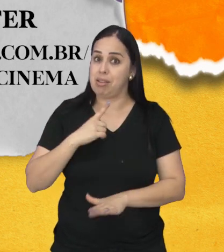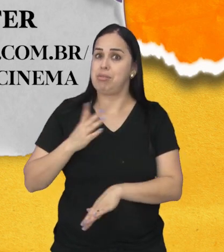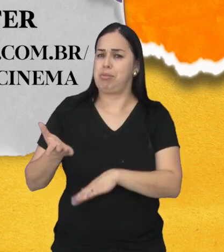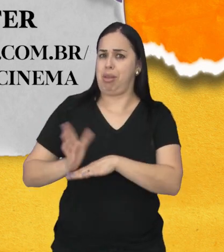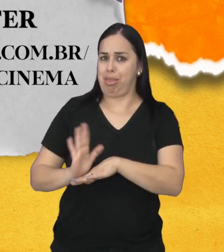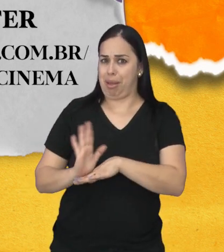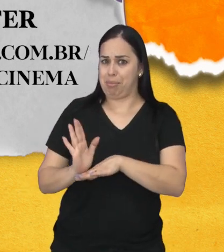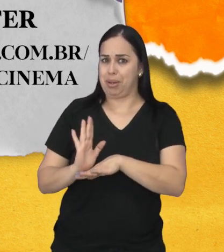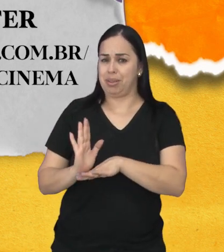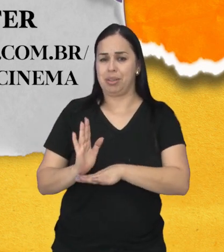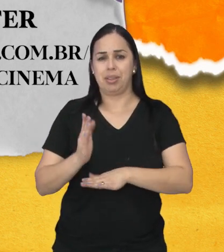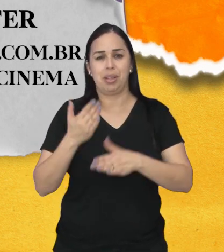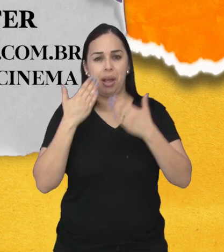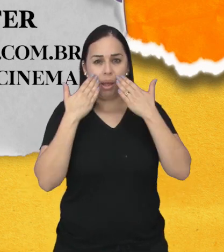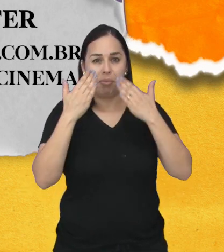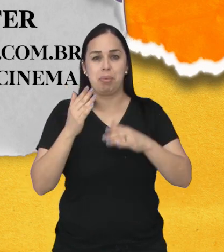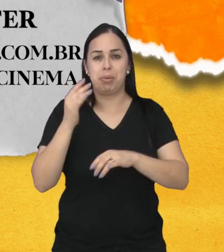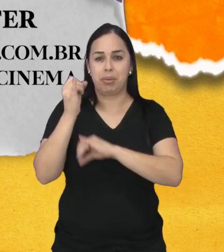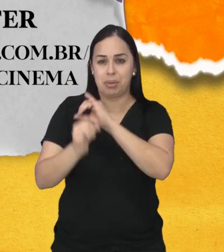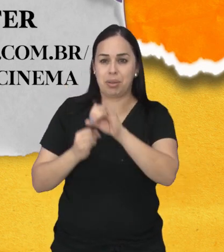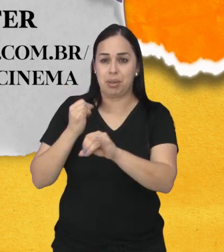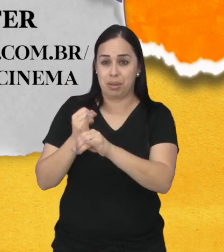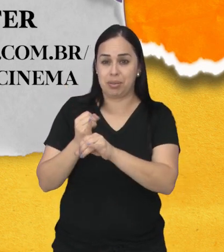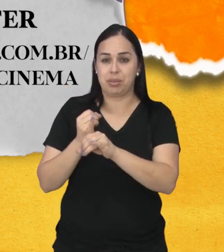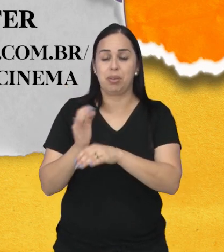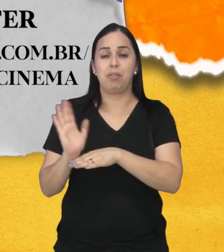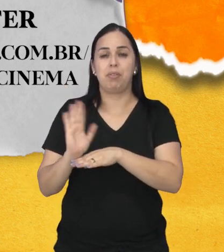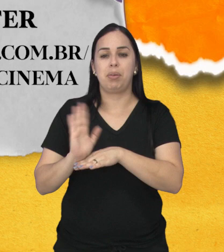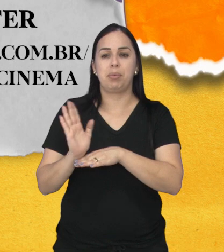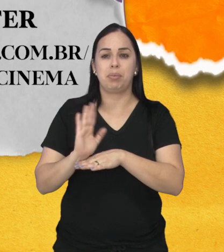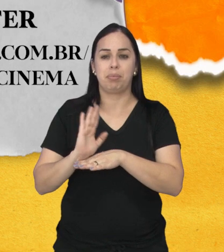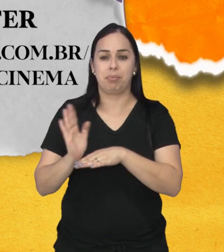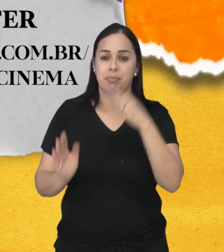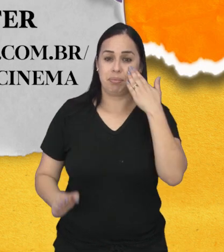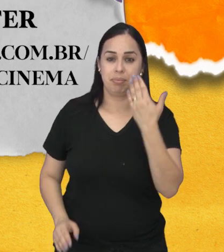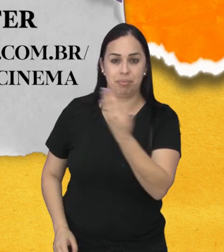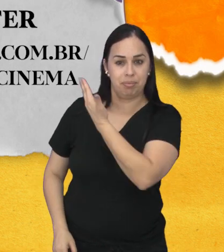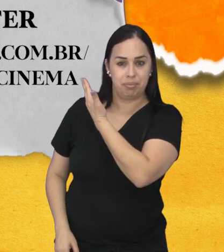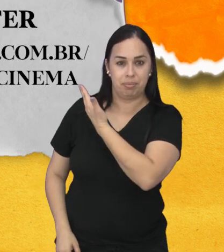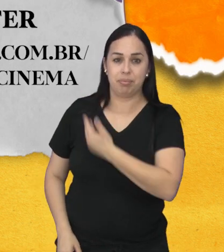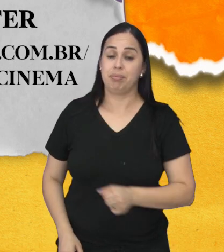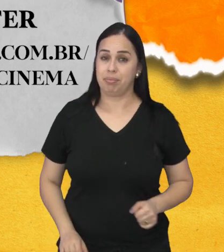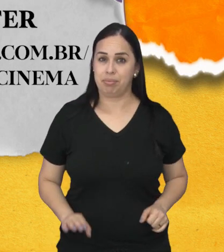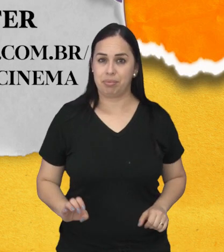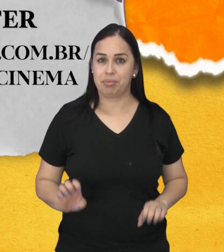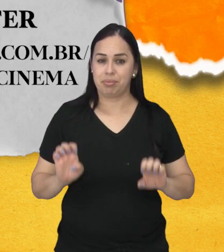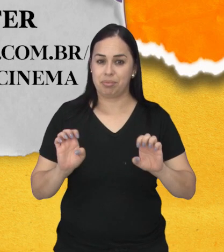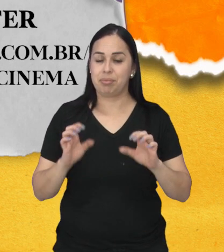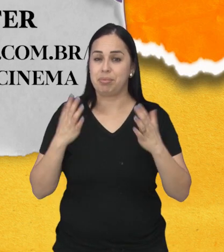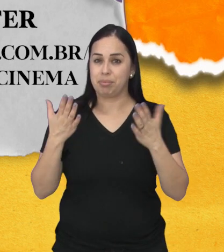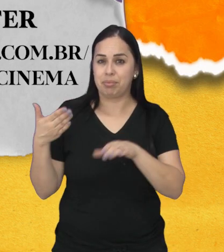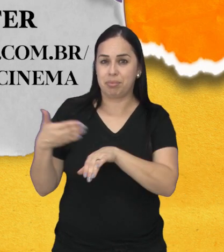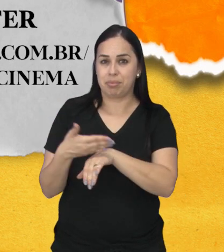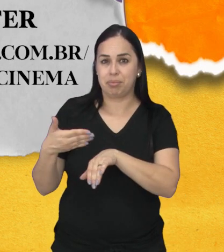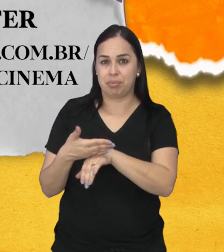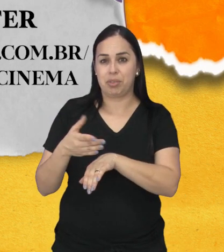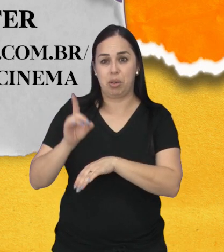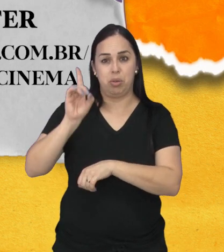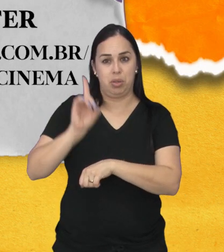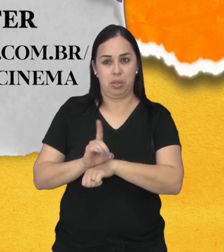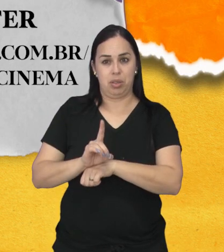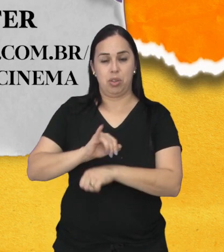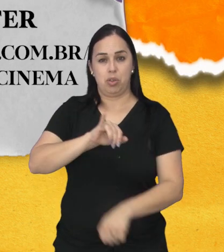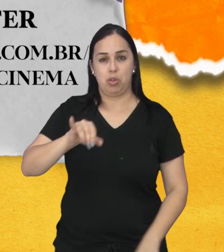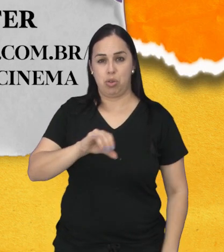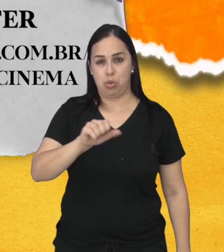Cinema, com exibição gratuita e online do aclamado filme Casa de Antiguidades. O evento terá a presença do diretor do